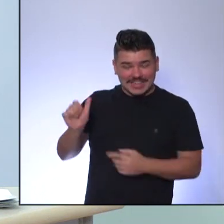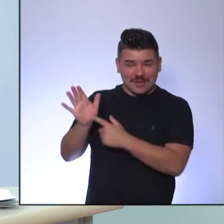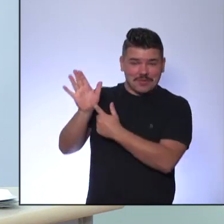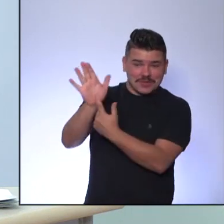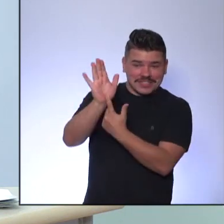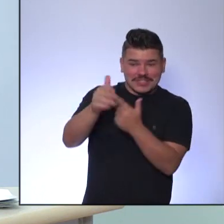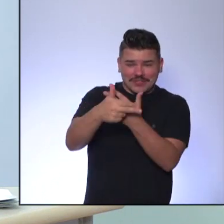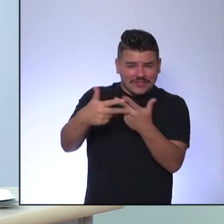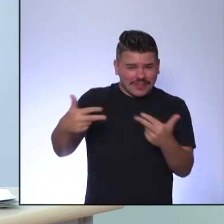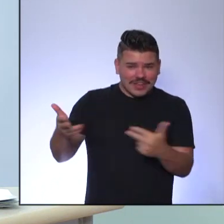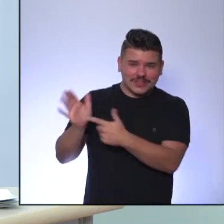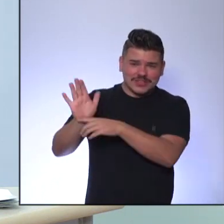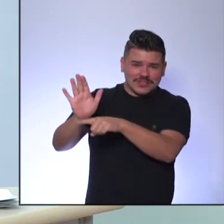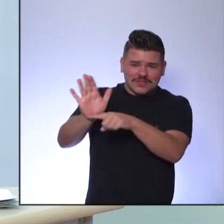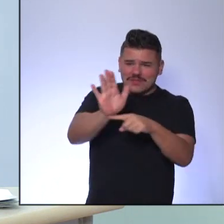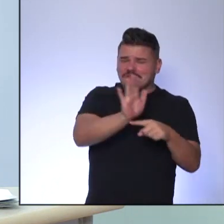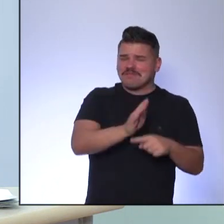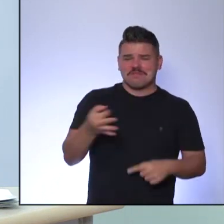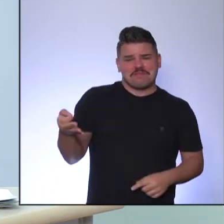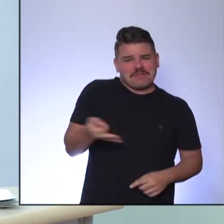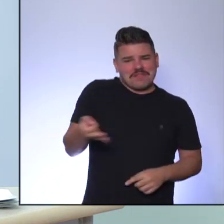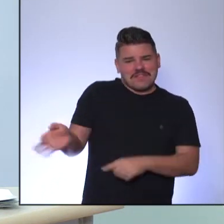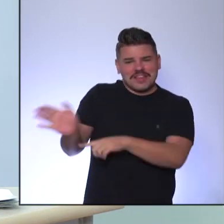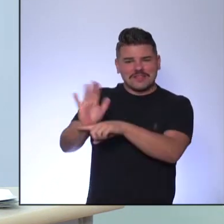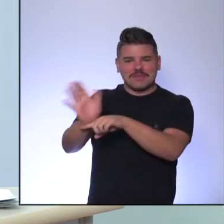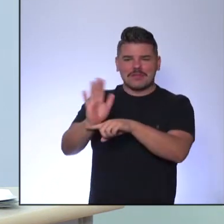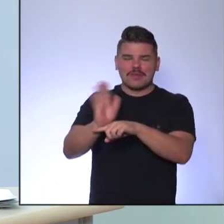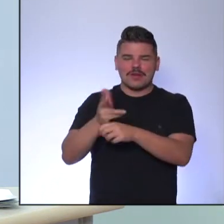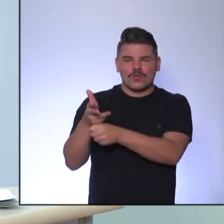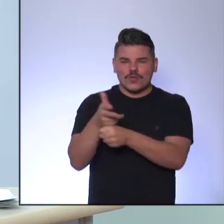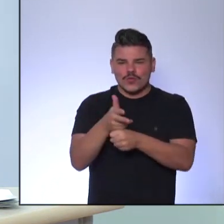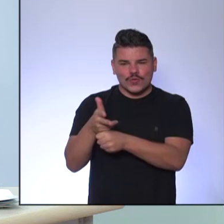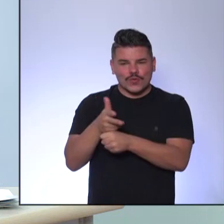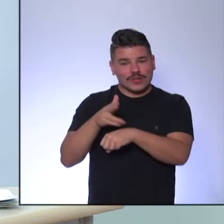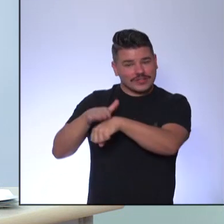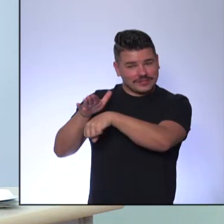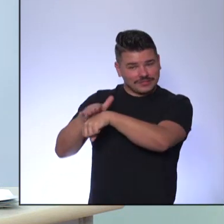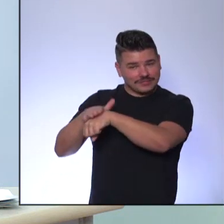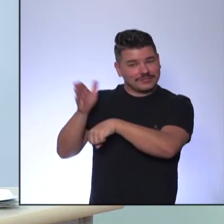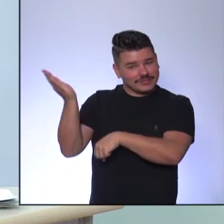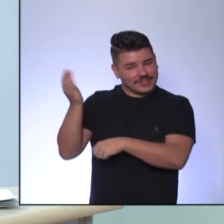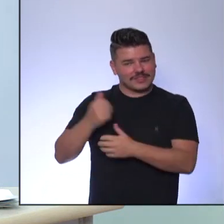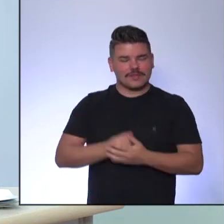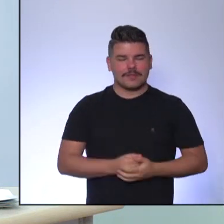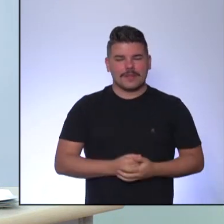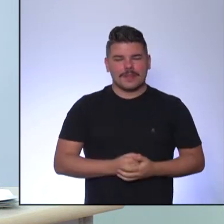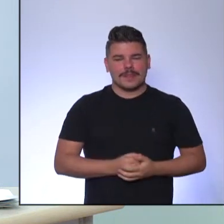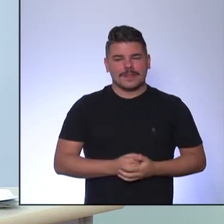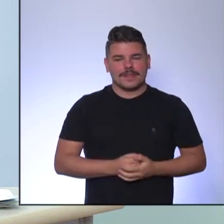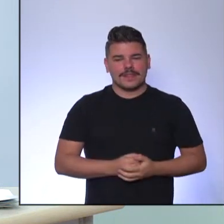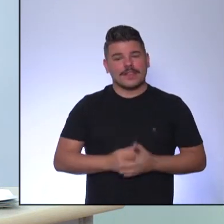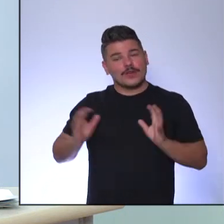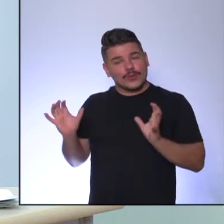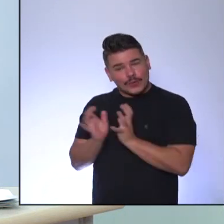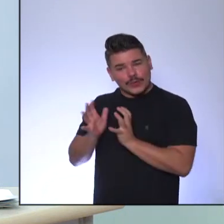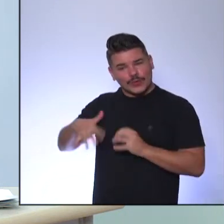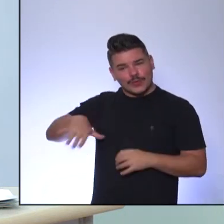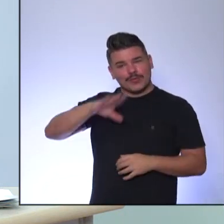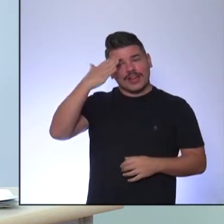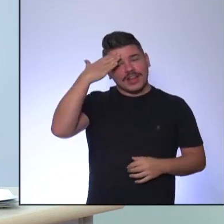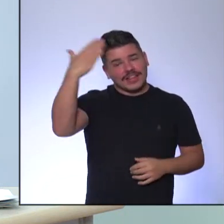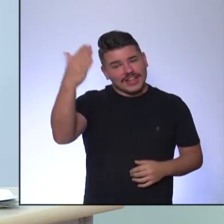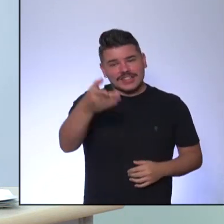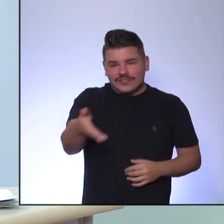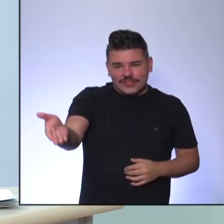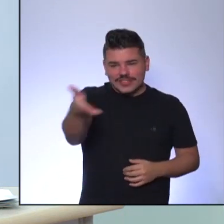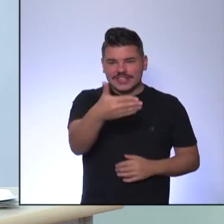foi muito bem produzido aí por ela, né? A gente agradece também, né, a participação do chat de